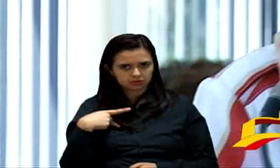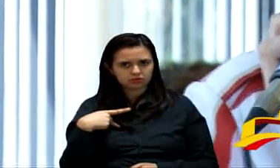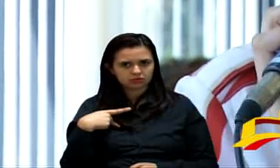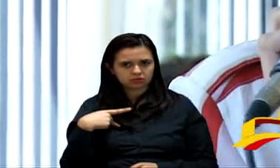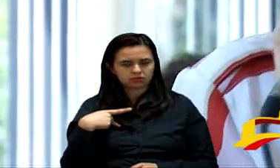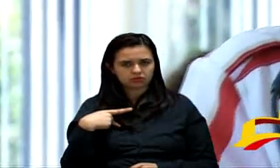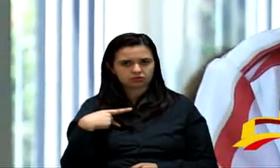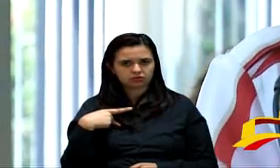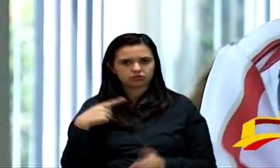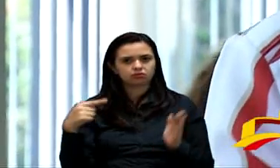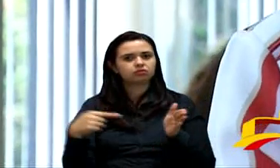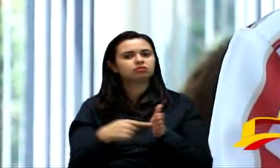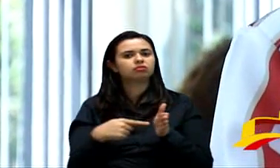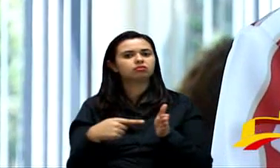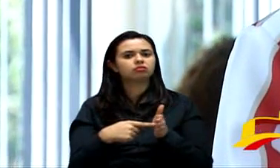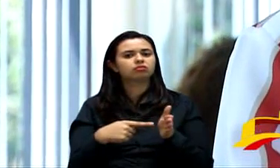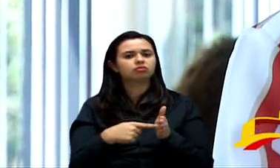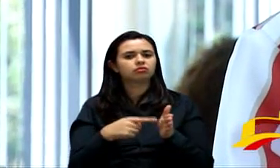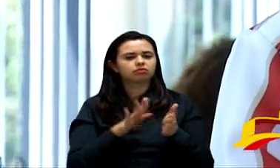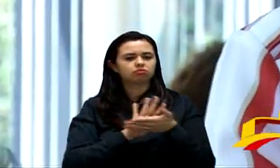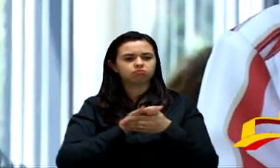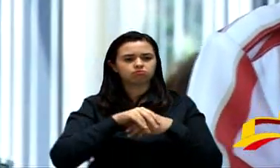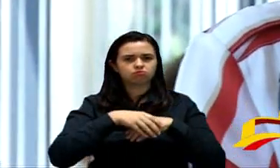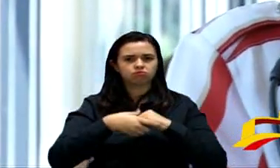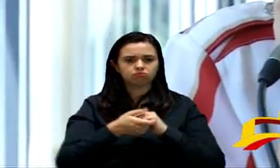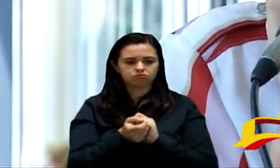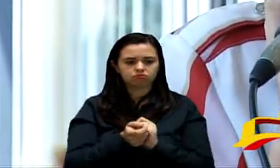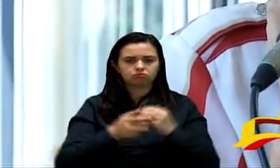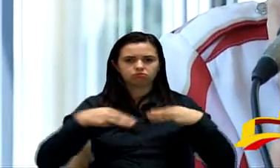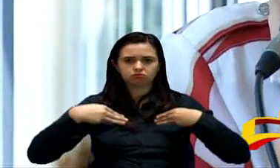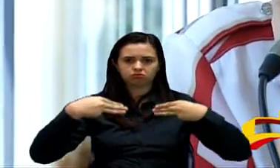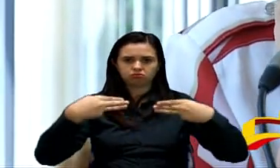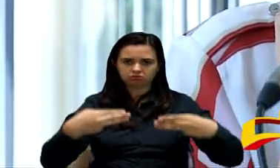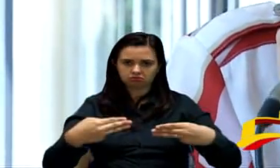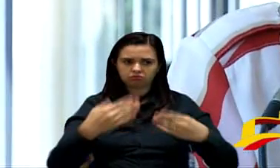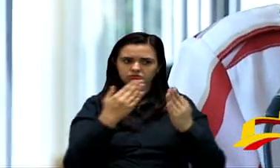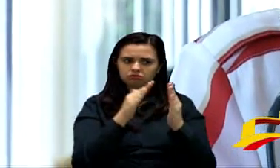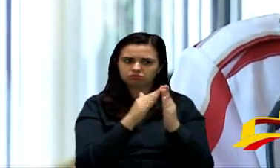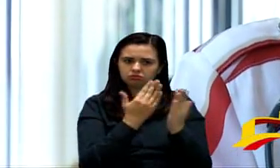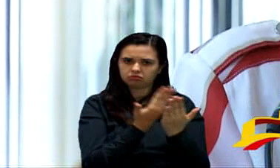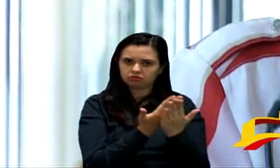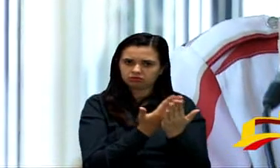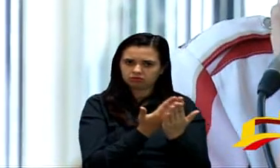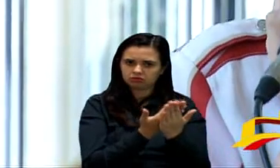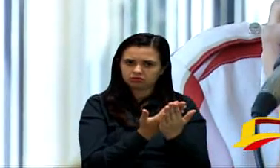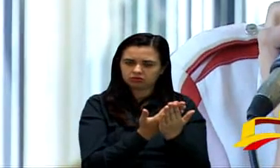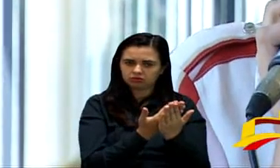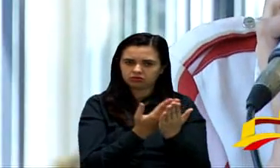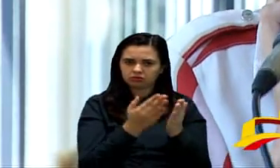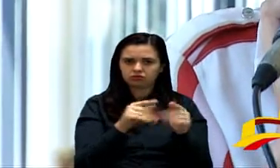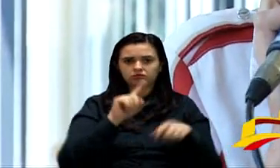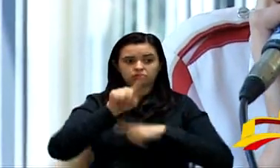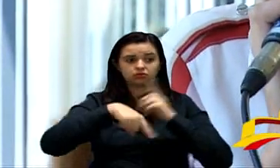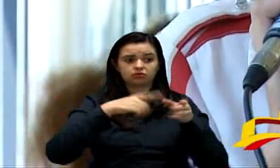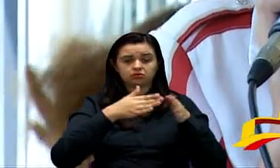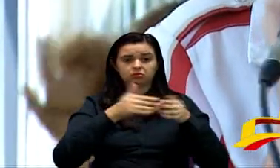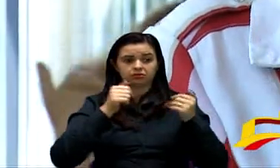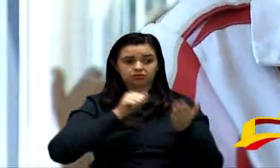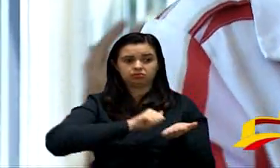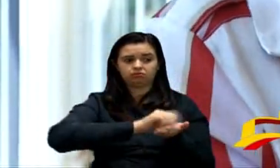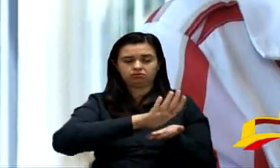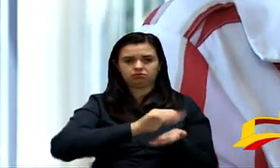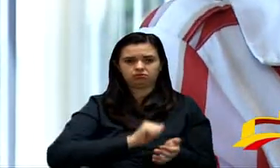estar confabulando com o ministro da Educação, Milton Ribeiro, que pediu a exoneração. E o presidente